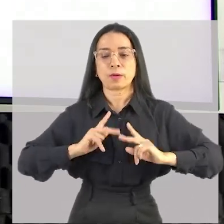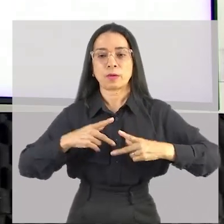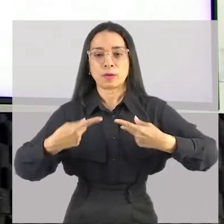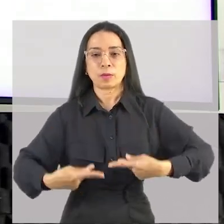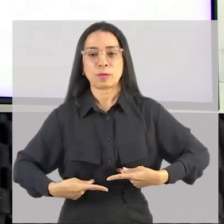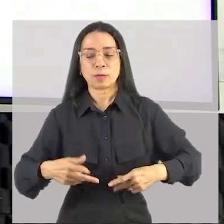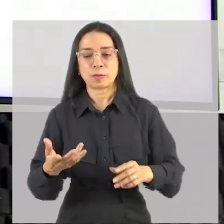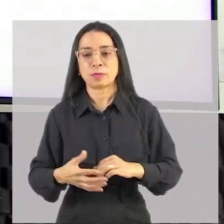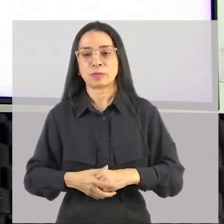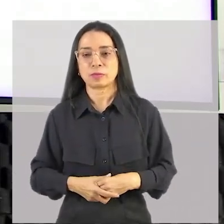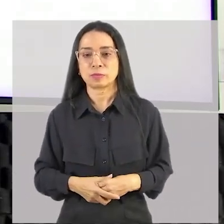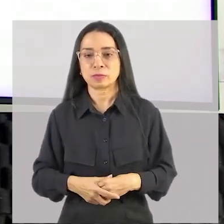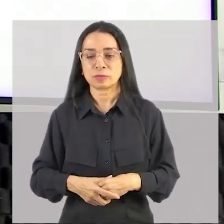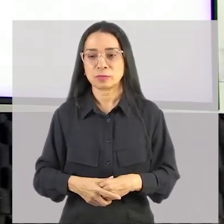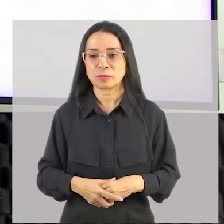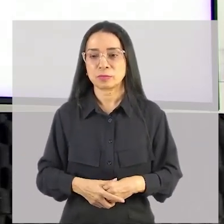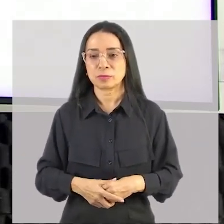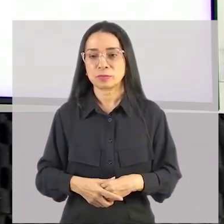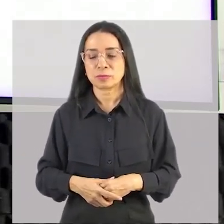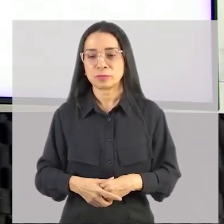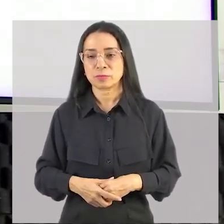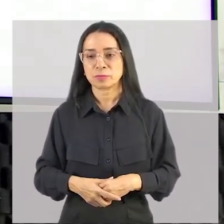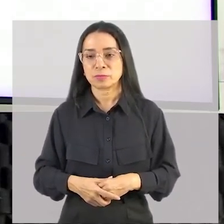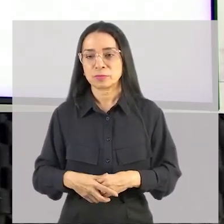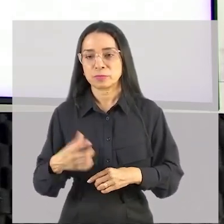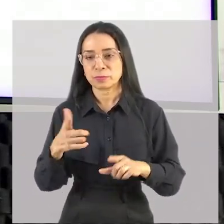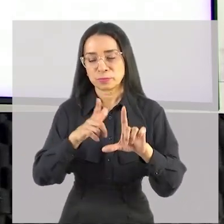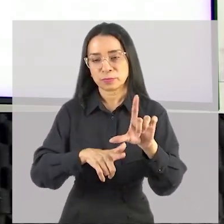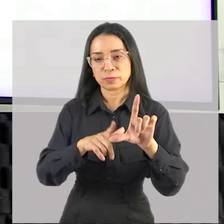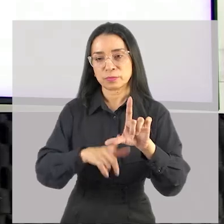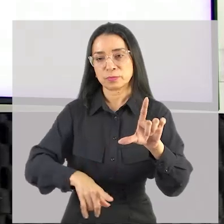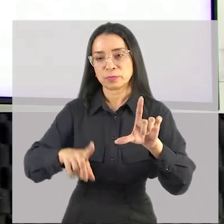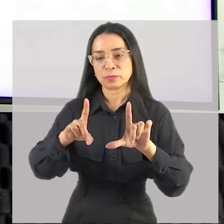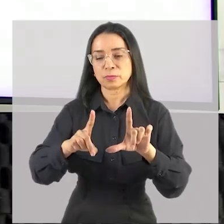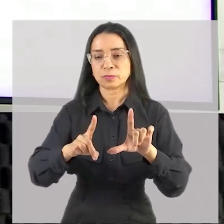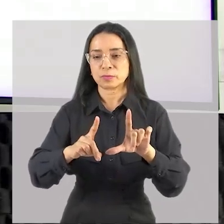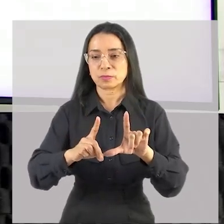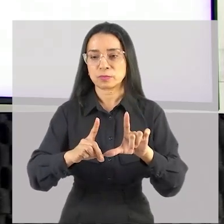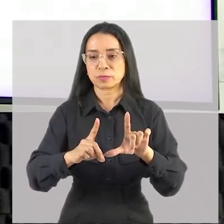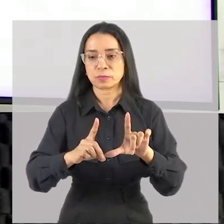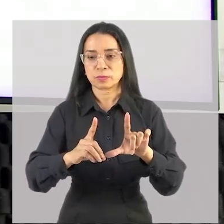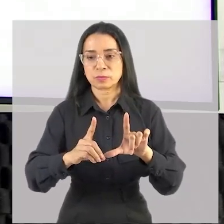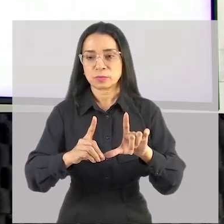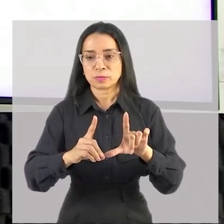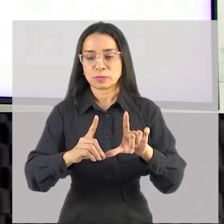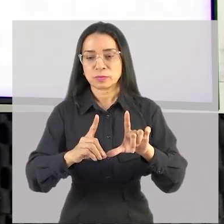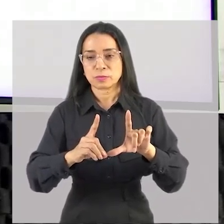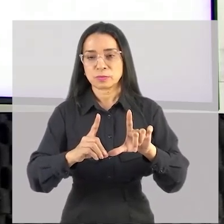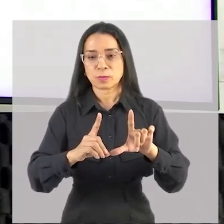humano. Então, assim, ironia e prosopopeia chamando a atenção pelo fingir